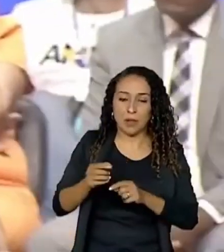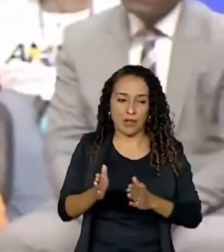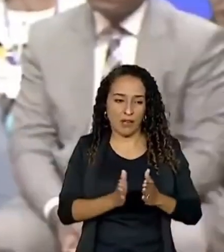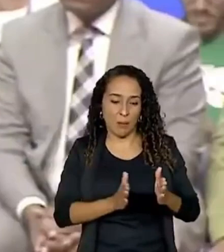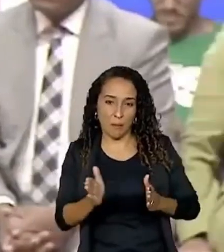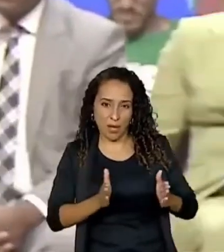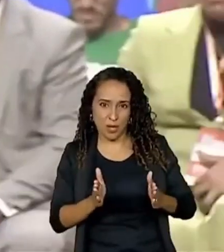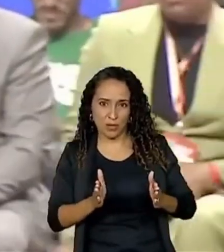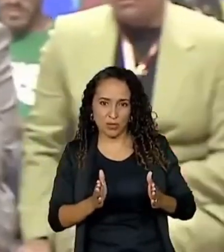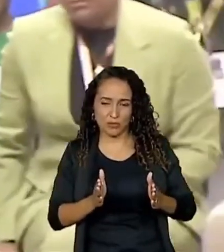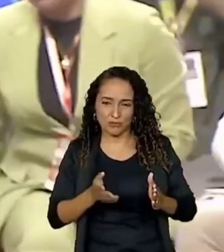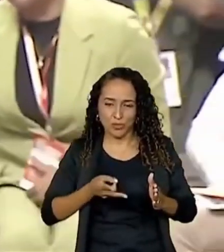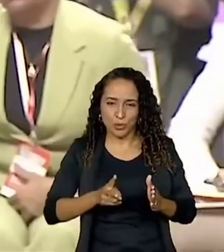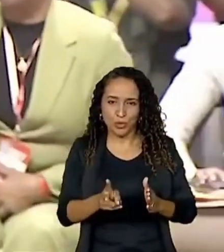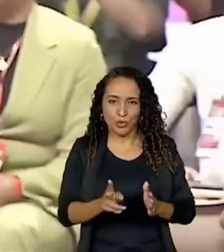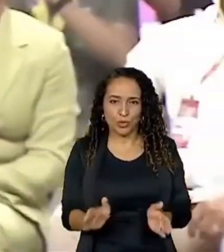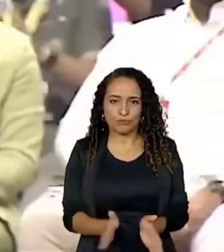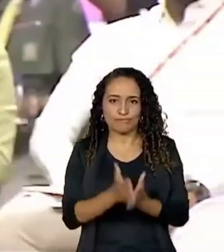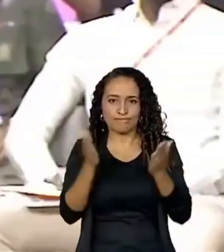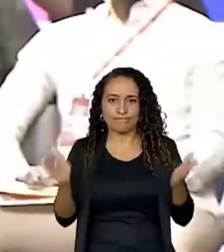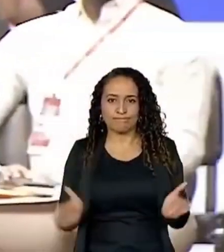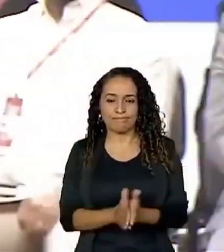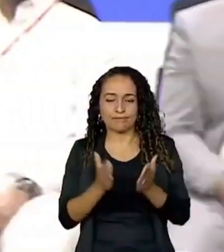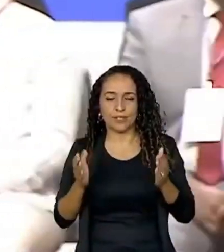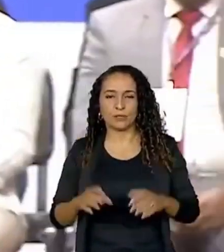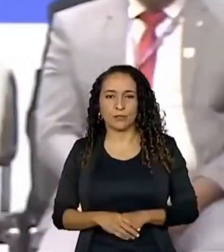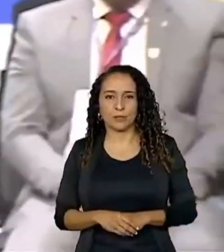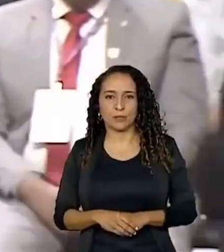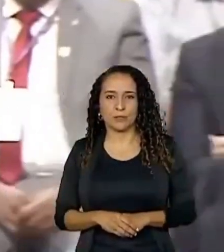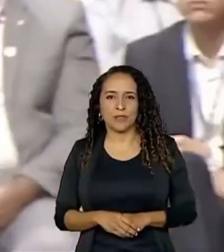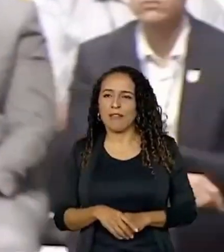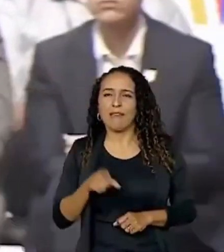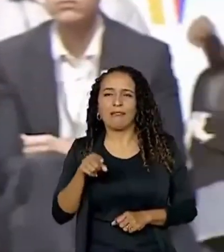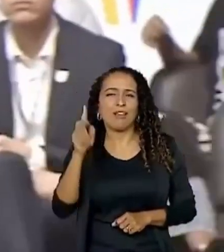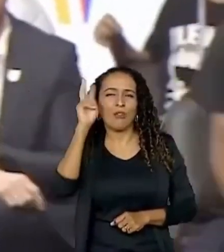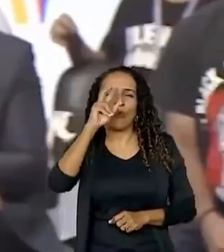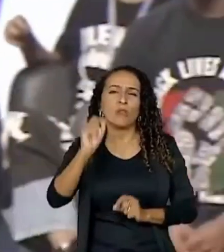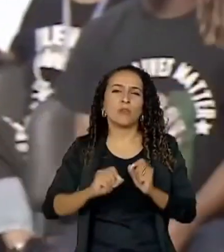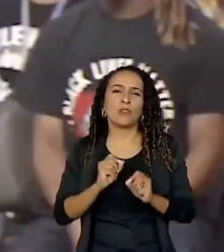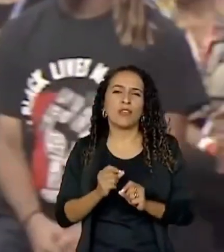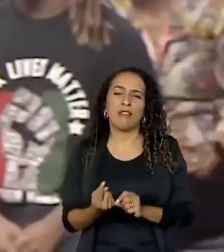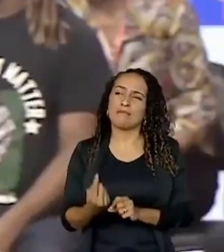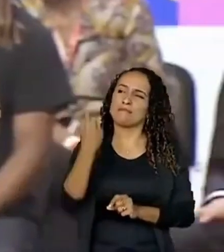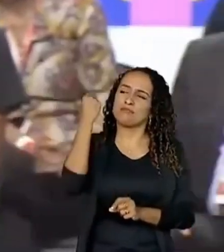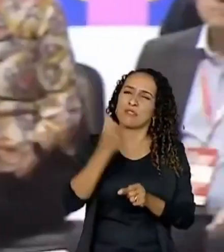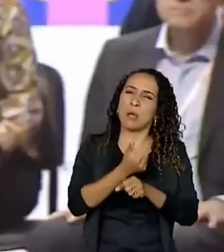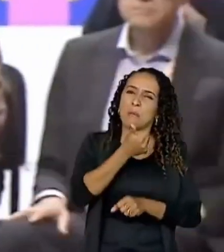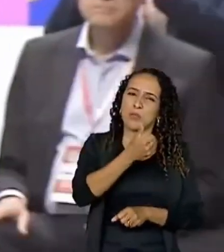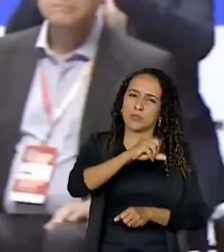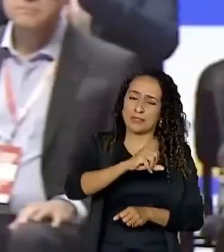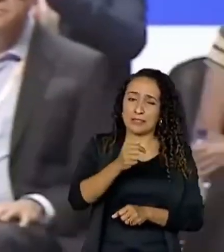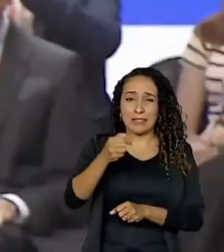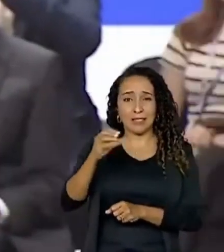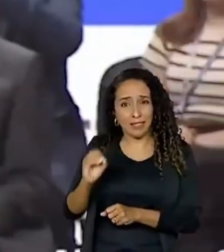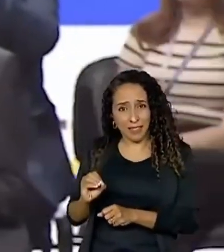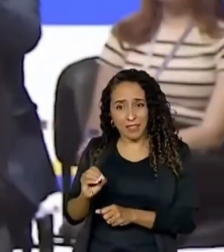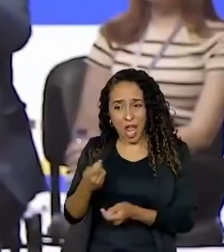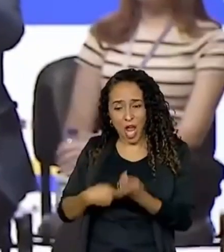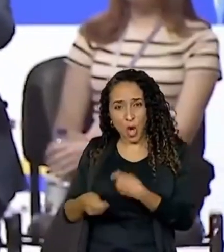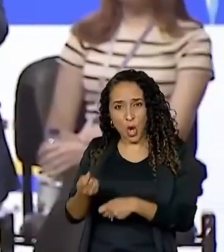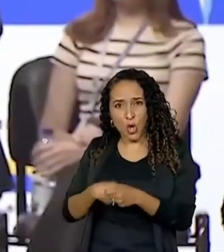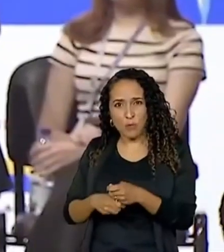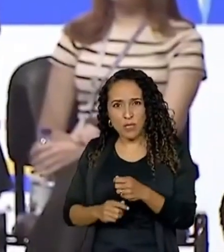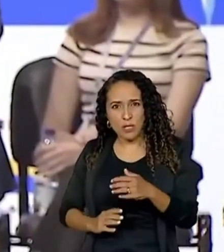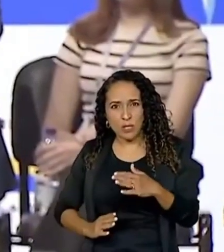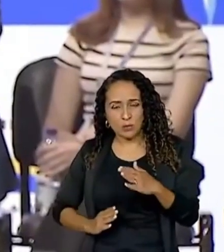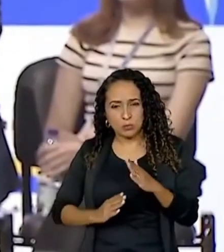período, continuava pobre. Quero que não está lembrado quando em 1970 a economia